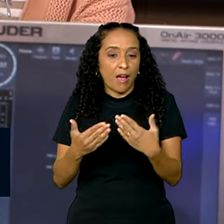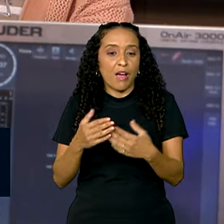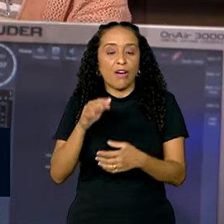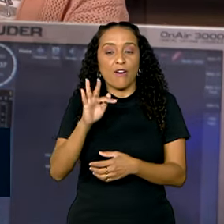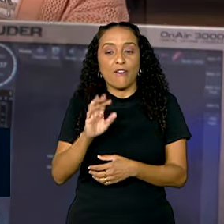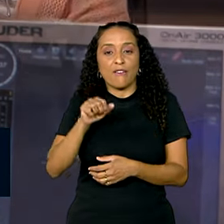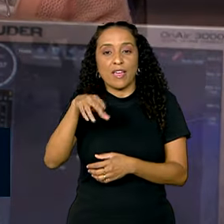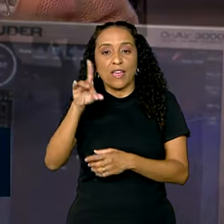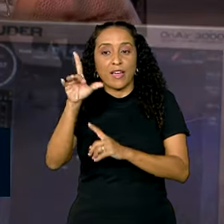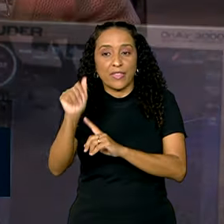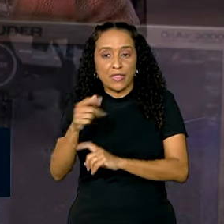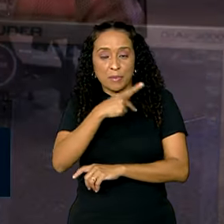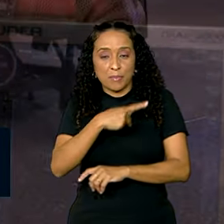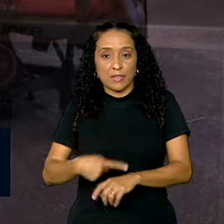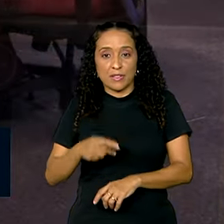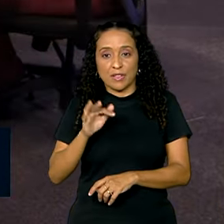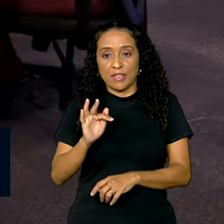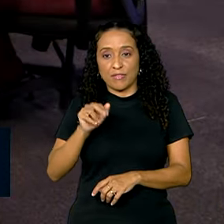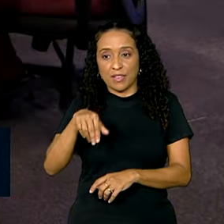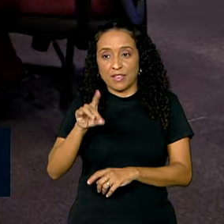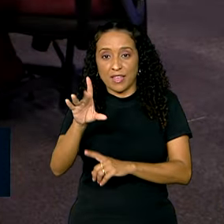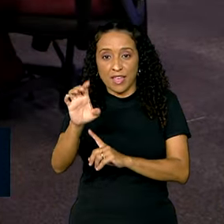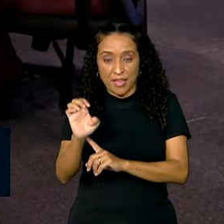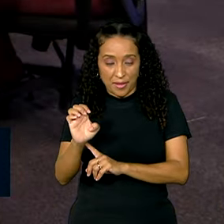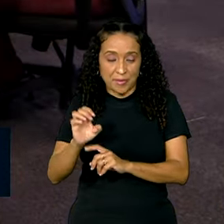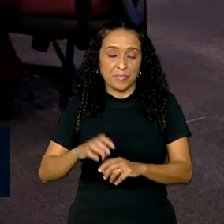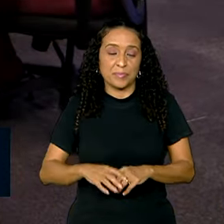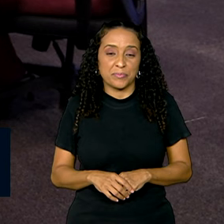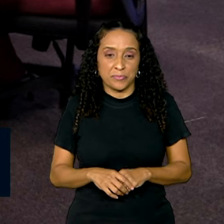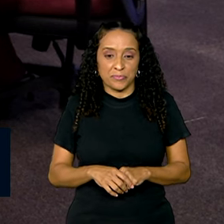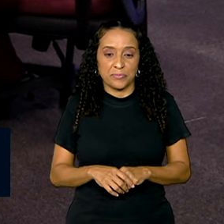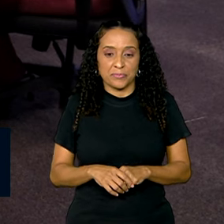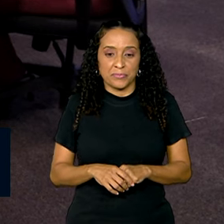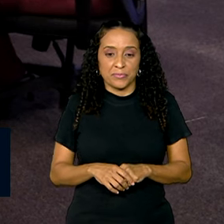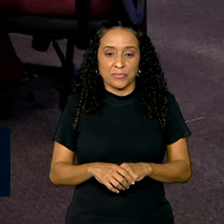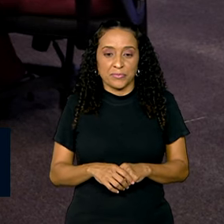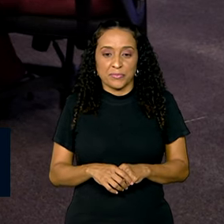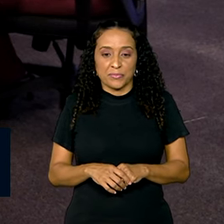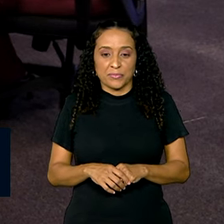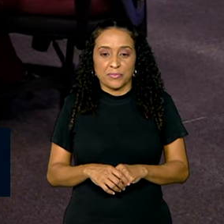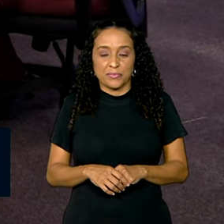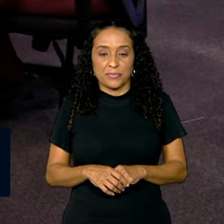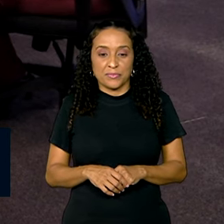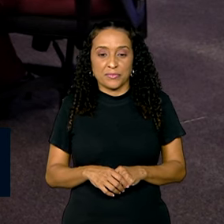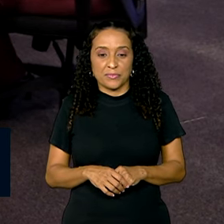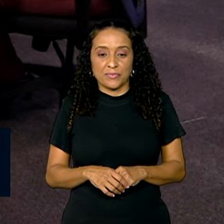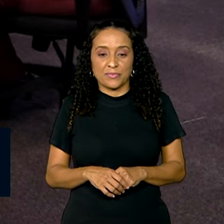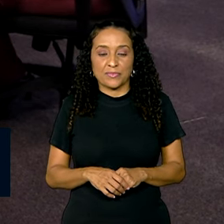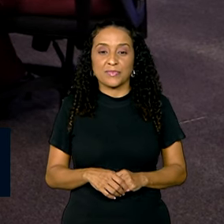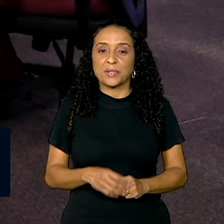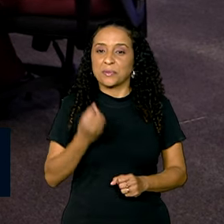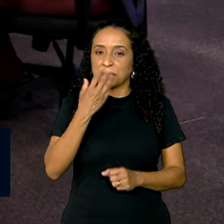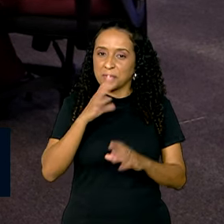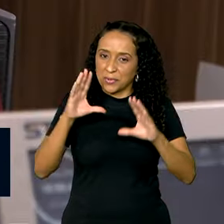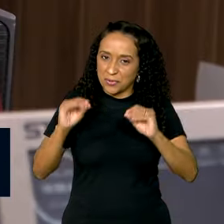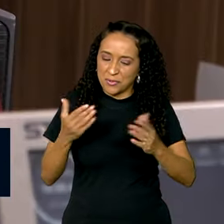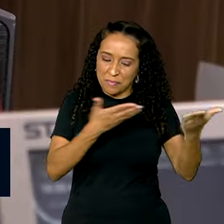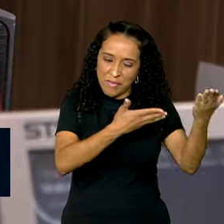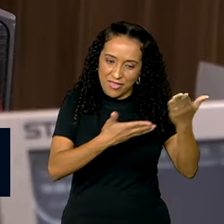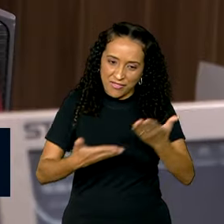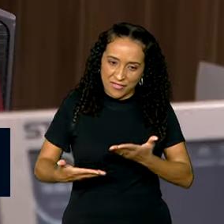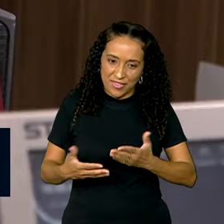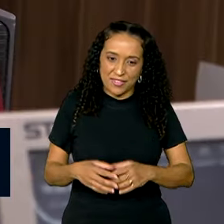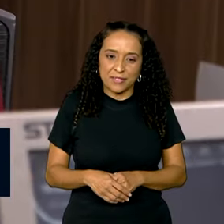pacobaíba presidente do fnd o Fundo Nacional de Desenvolvimento da Educação Fernanda boa noite bem-vinda boa